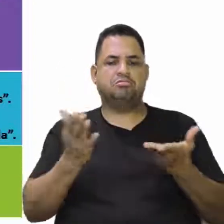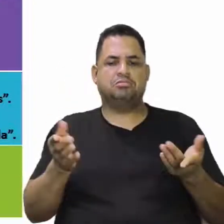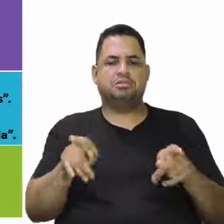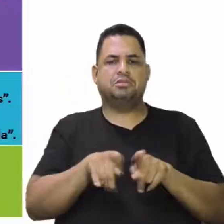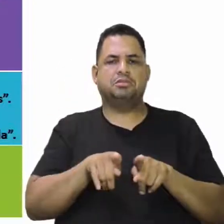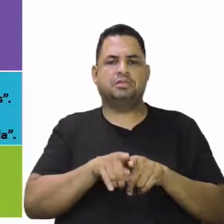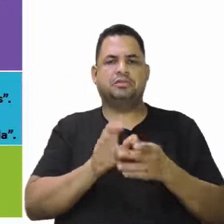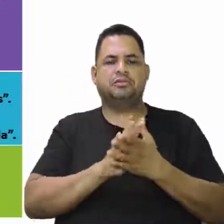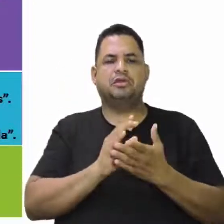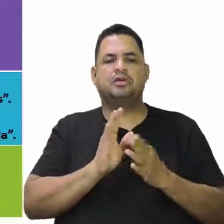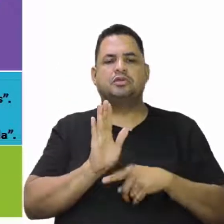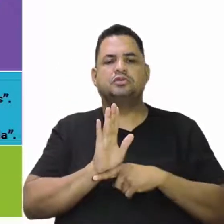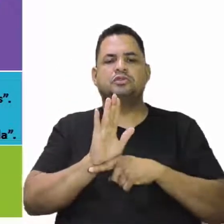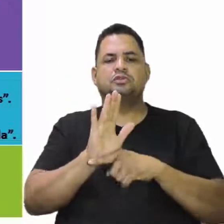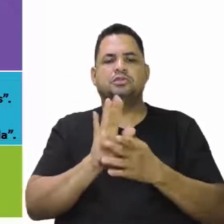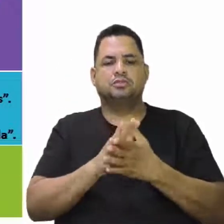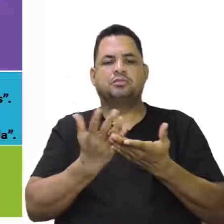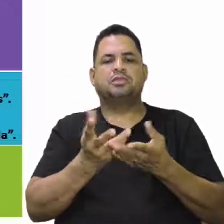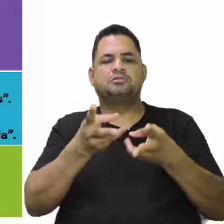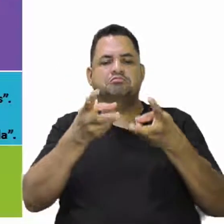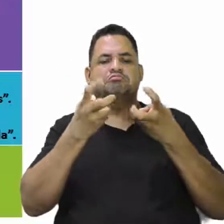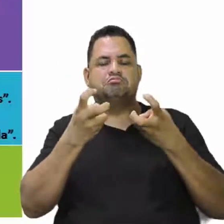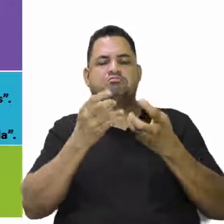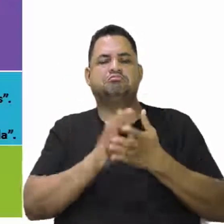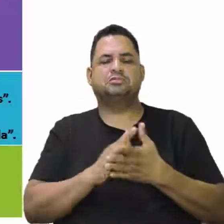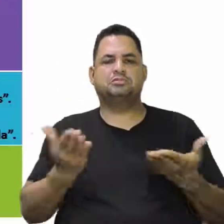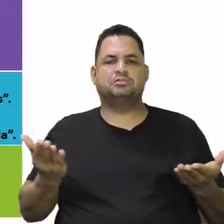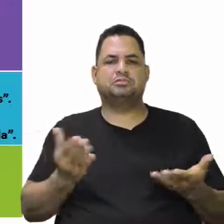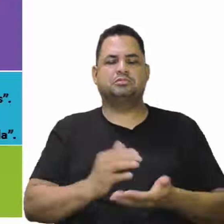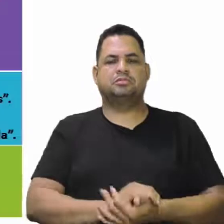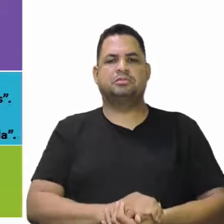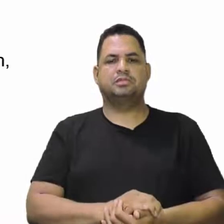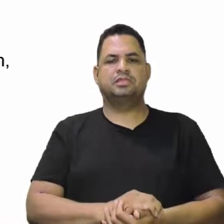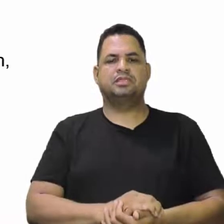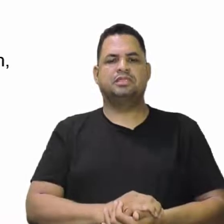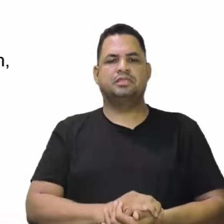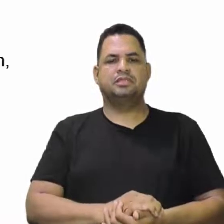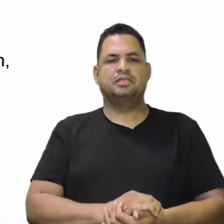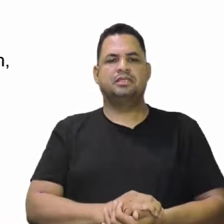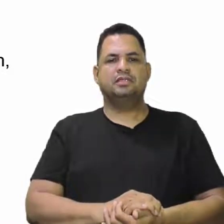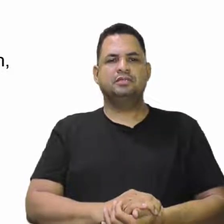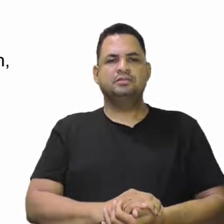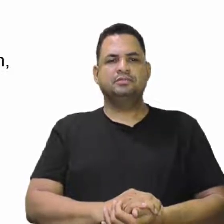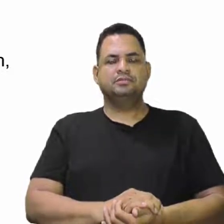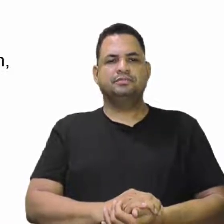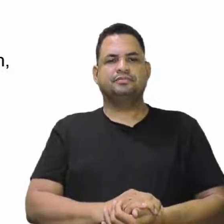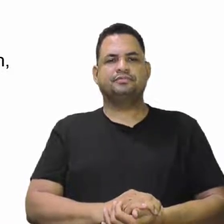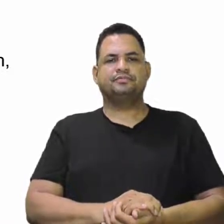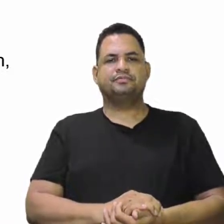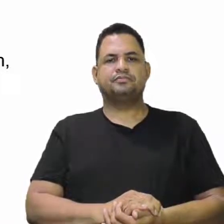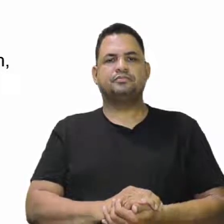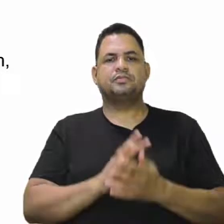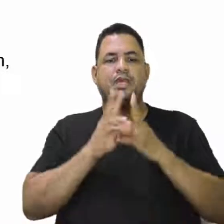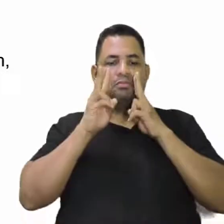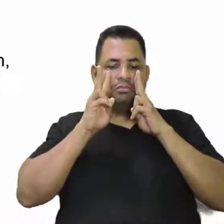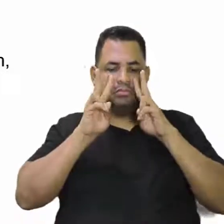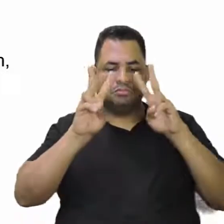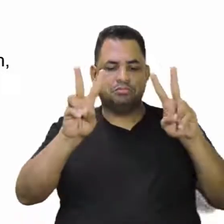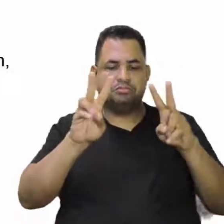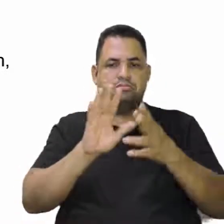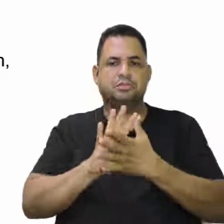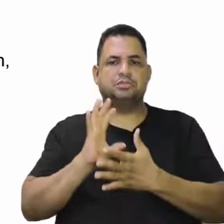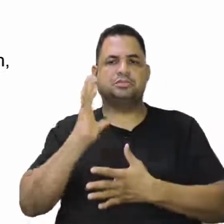ajudar na identificação de um ou outro. Isso mesmo. Então vamos ver agora um pouquinho do que é a previsão do tempo.